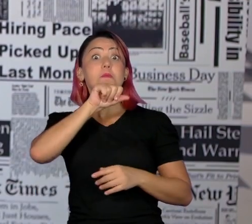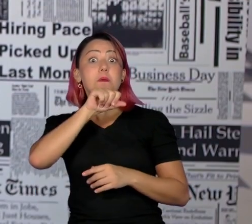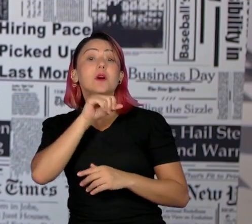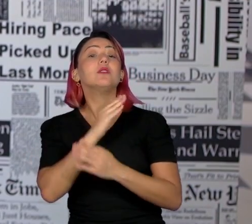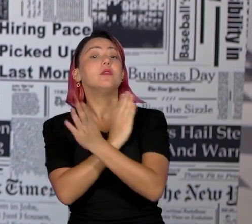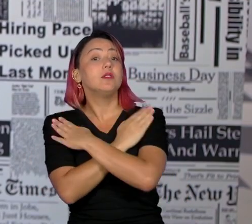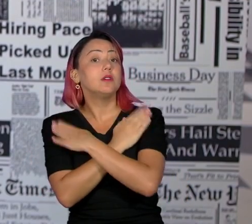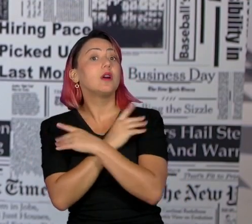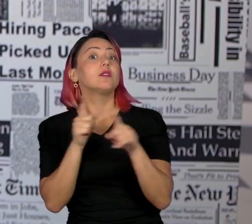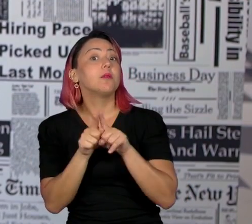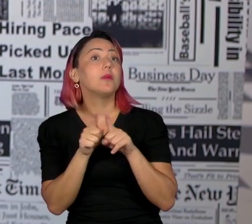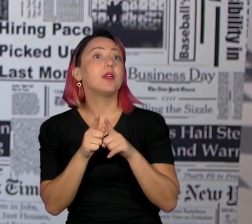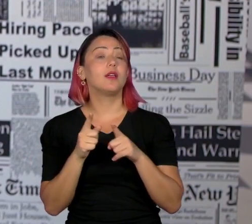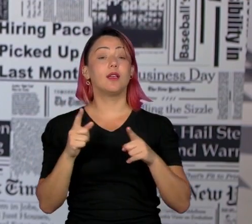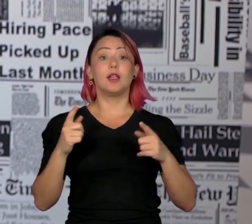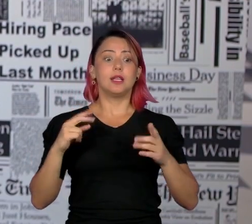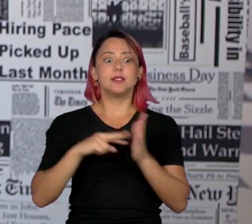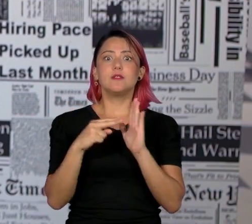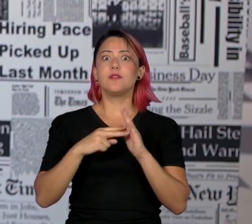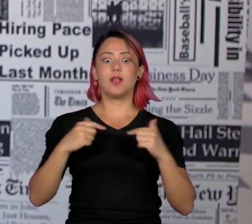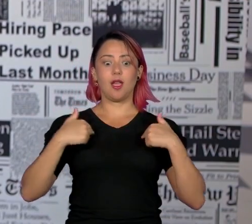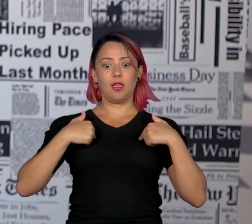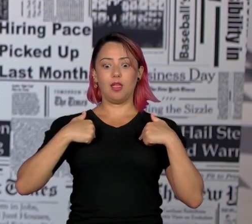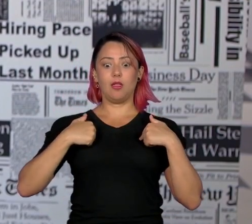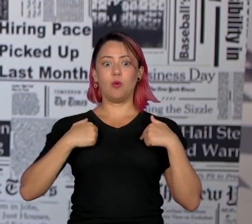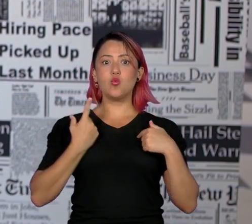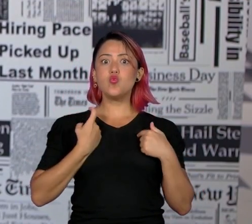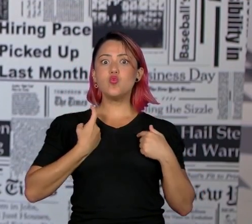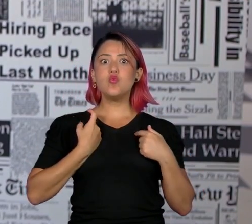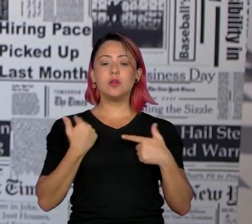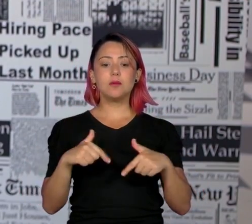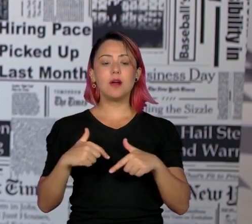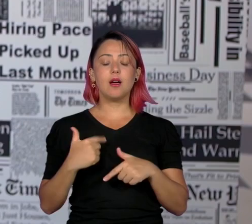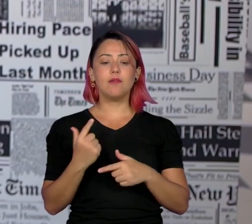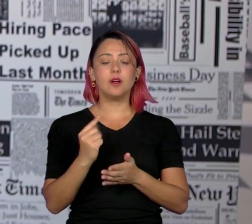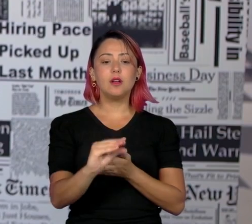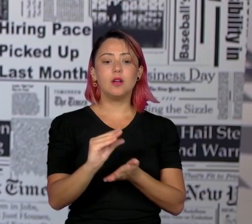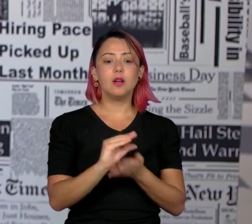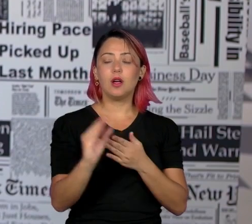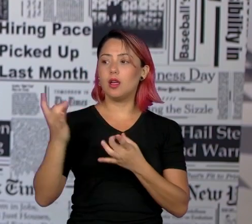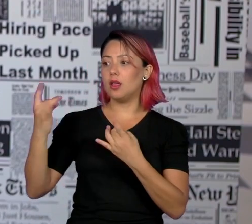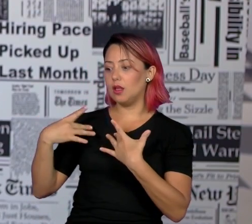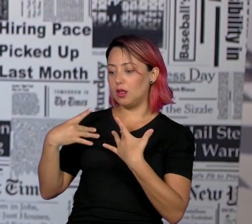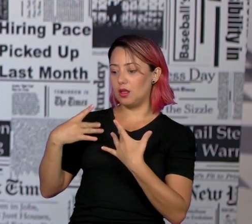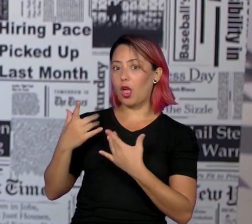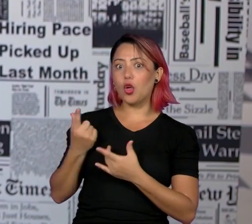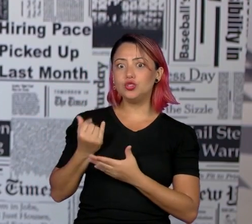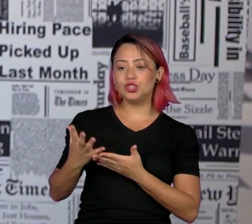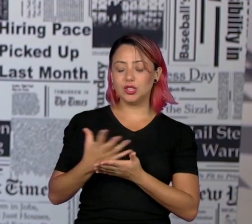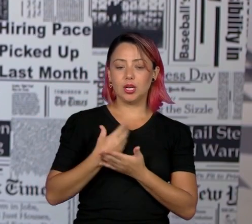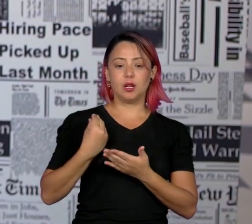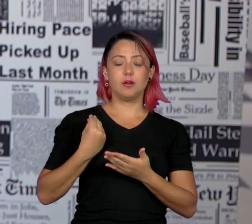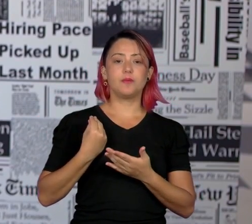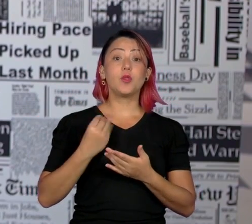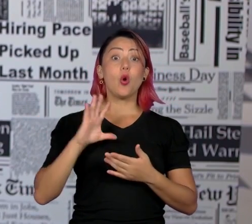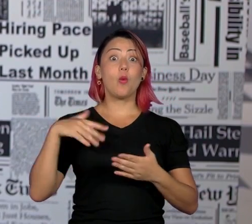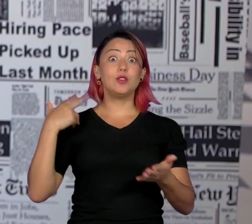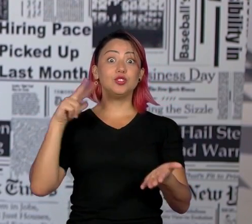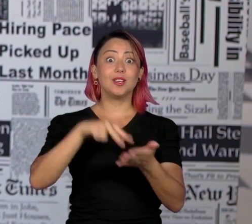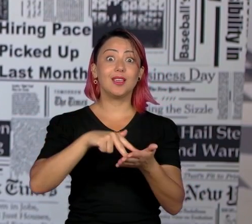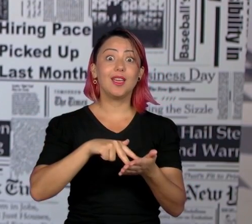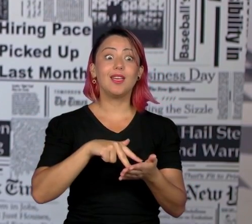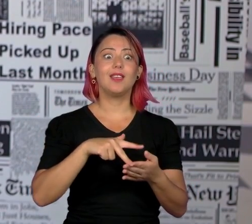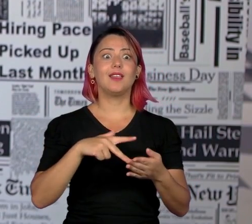desempregada. Eu era o sustento lá de casa. E eu me lembro quando eu cheguei em casa e falei, me mandaram embora. Eu vi